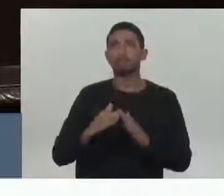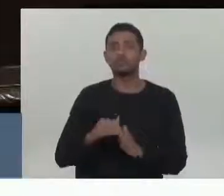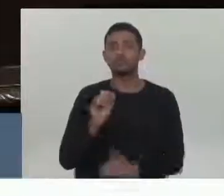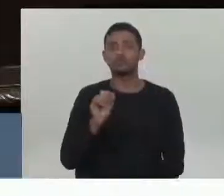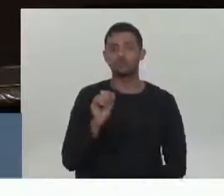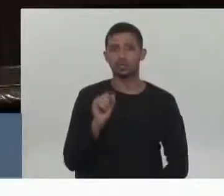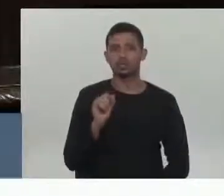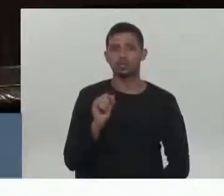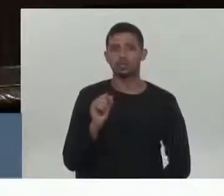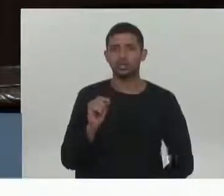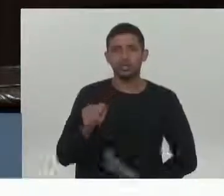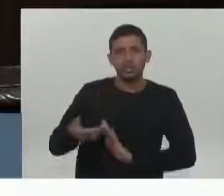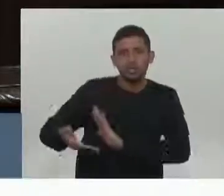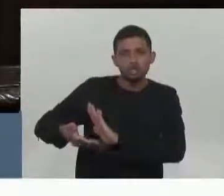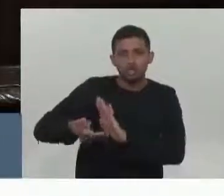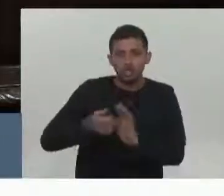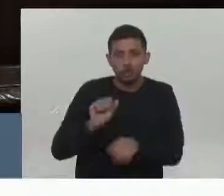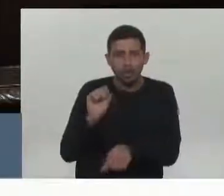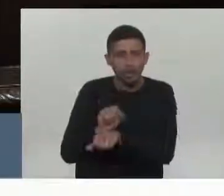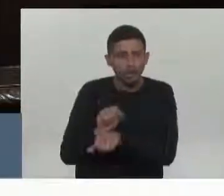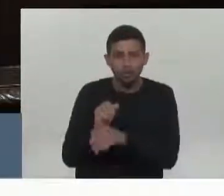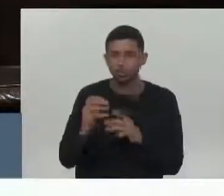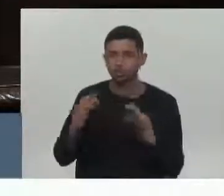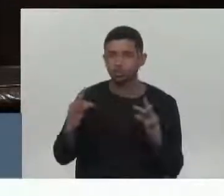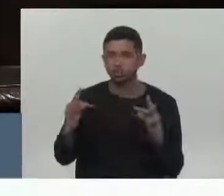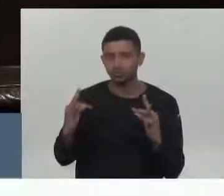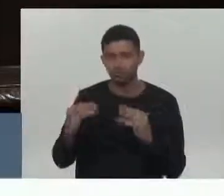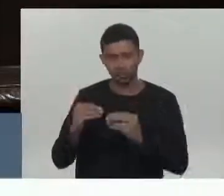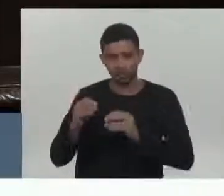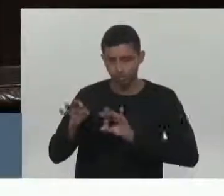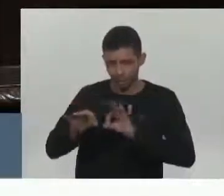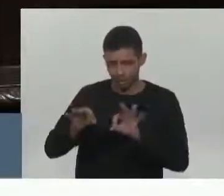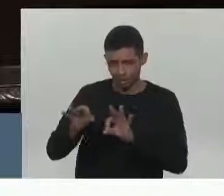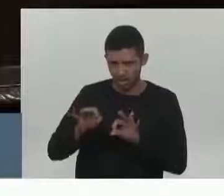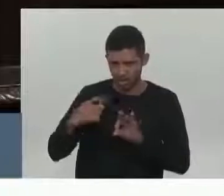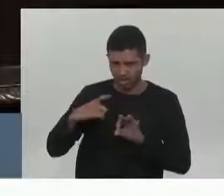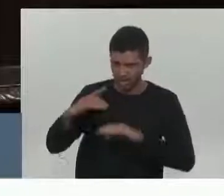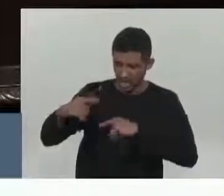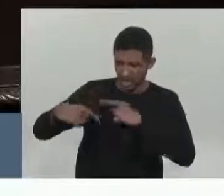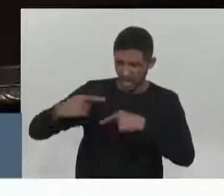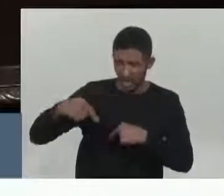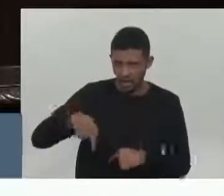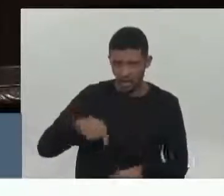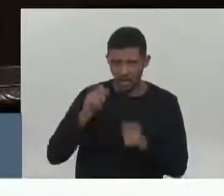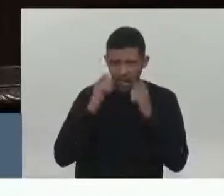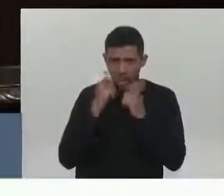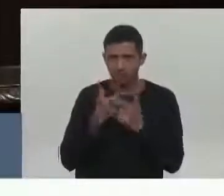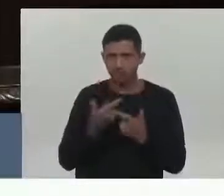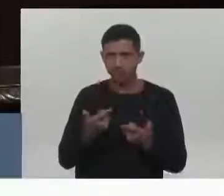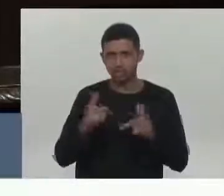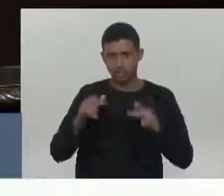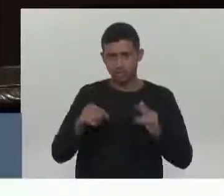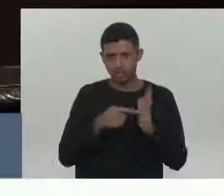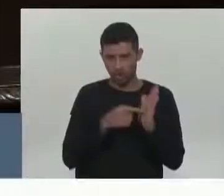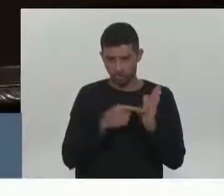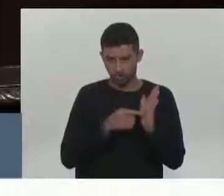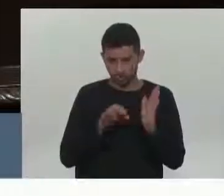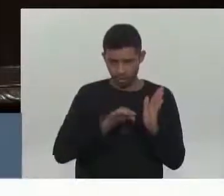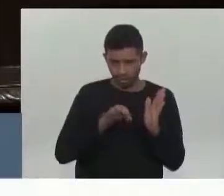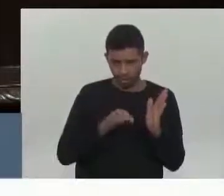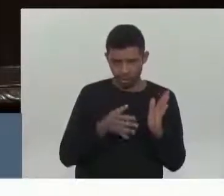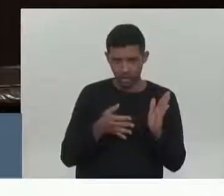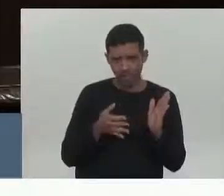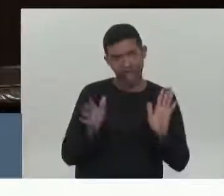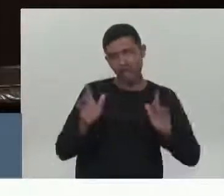estão suspensos e sustados os efeitos de todos os projetos de lei que passaram por essa casa, da mesma forma que o outro passou.